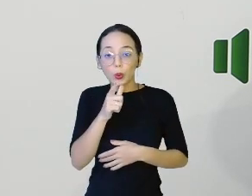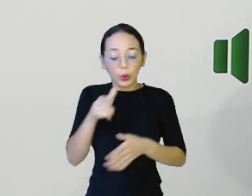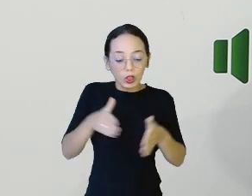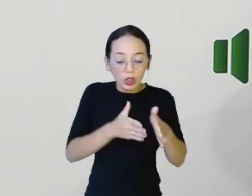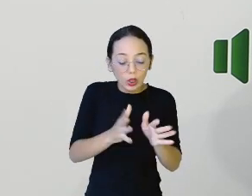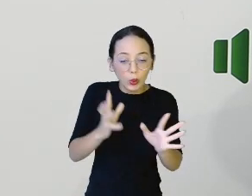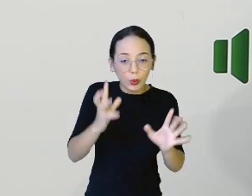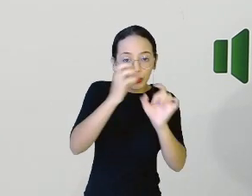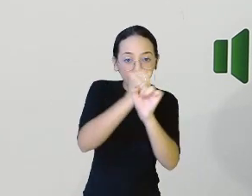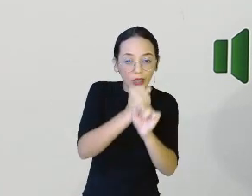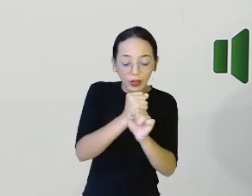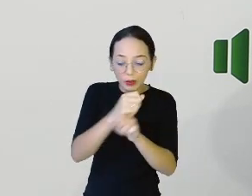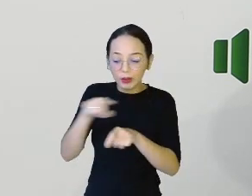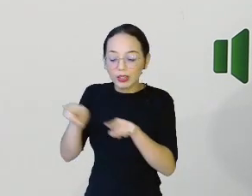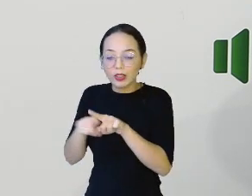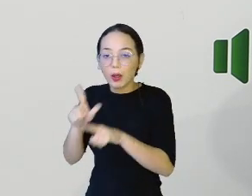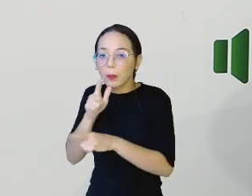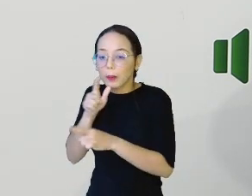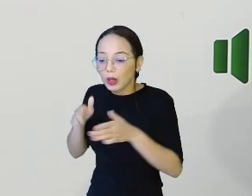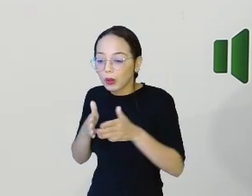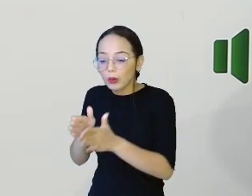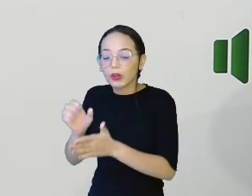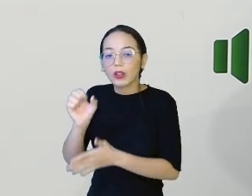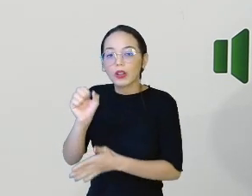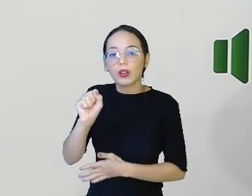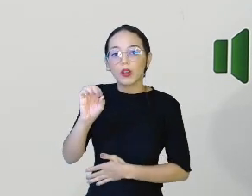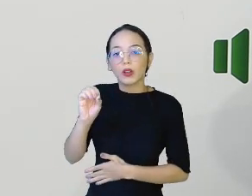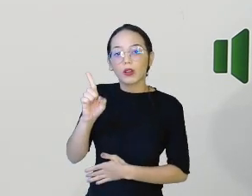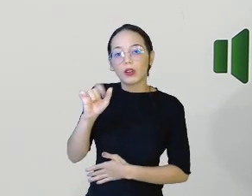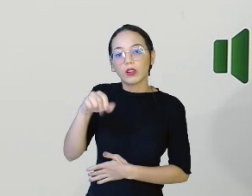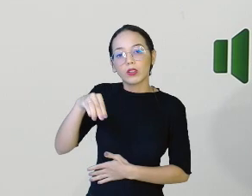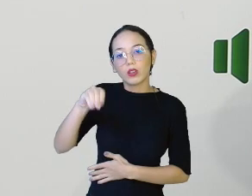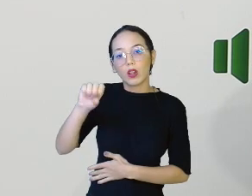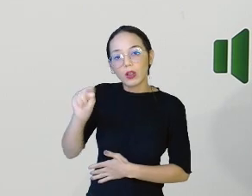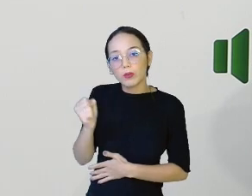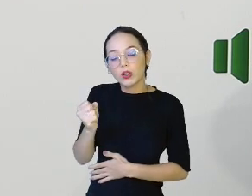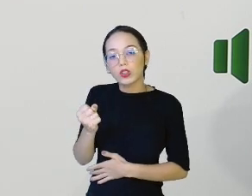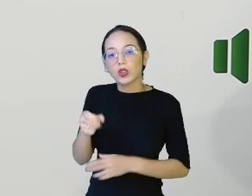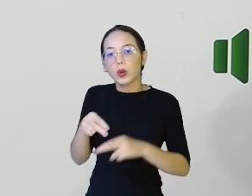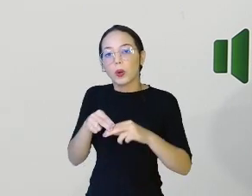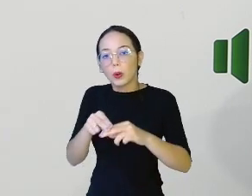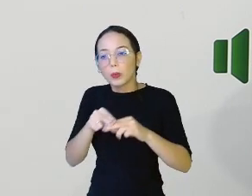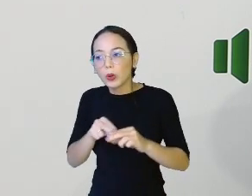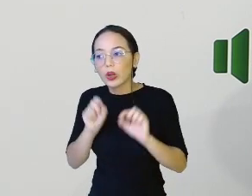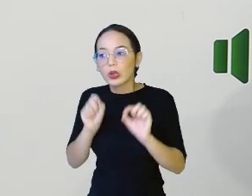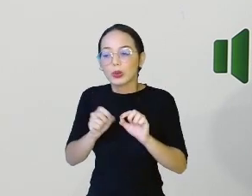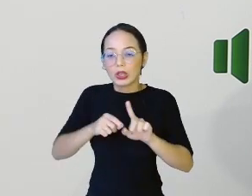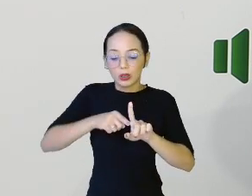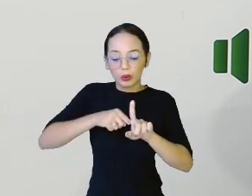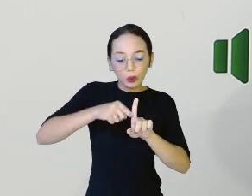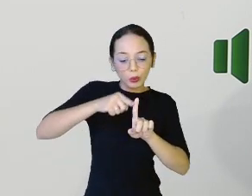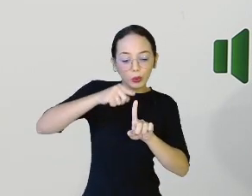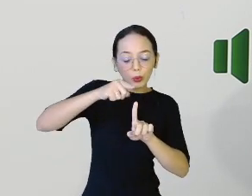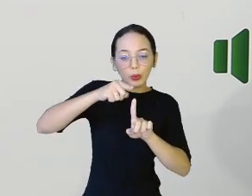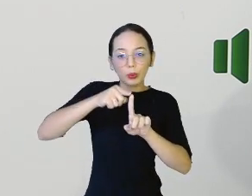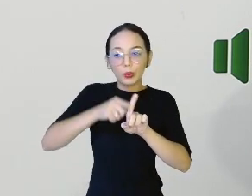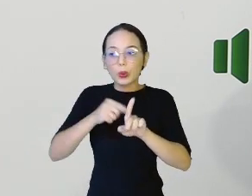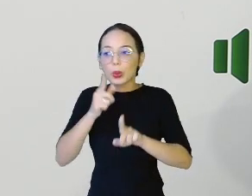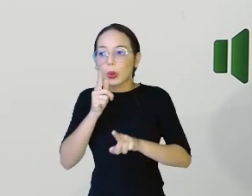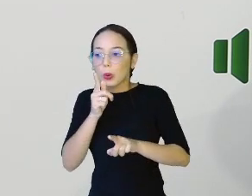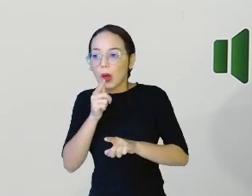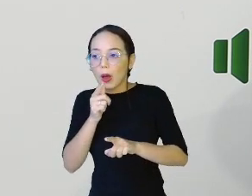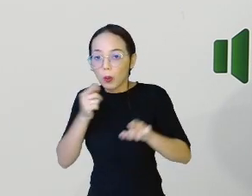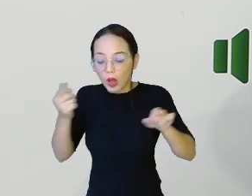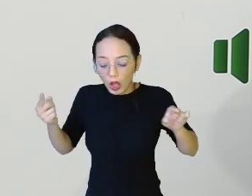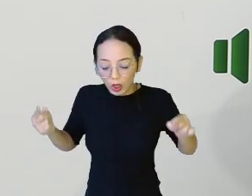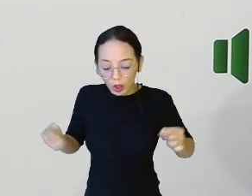e do outro nós temos o Rio Solimões. Por conta da densidade da água e da temperatura, assim que eles